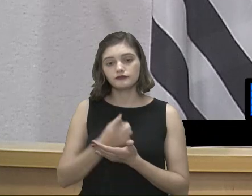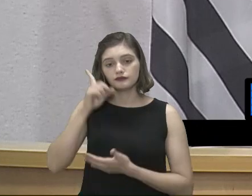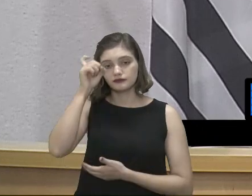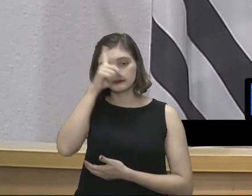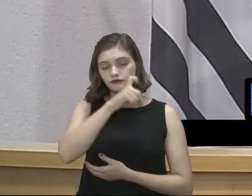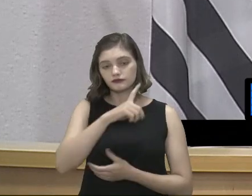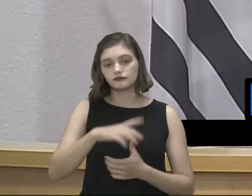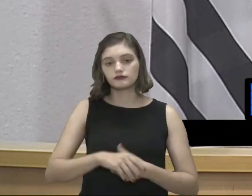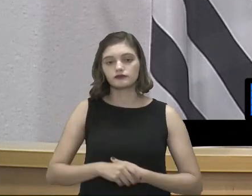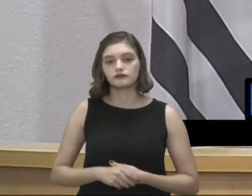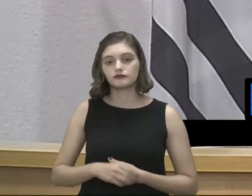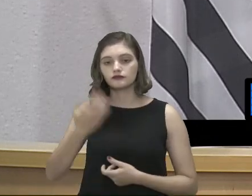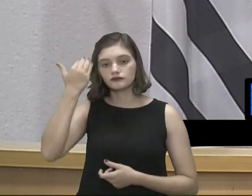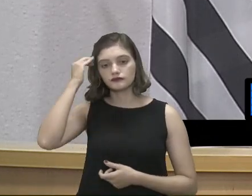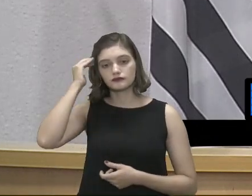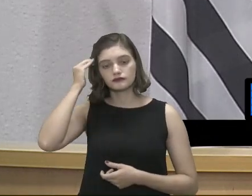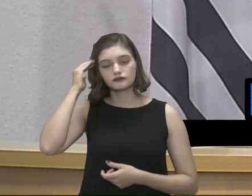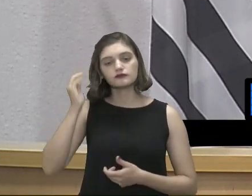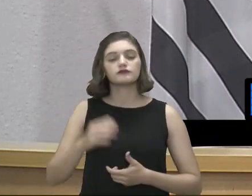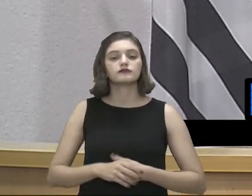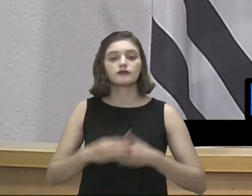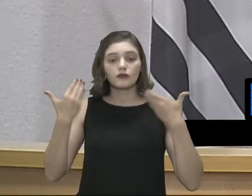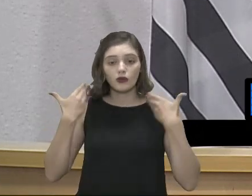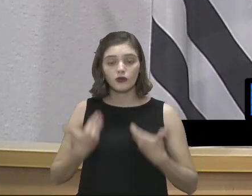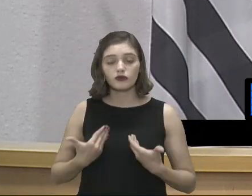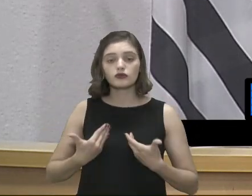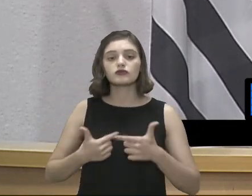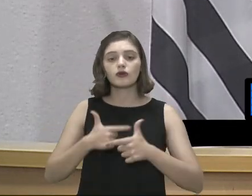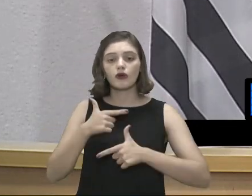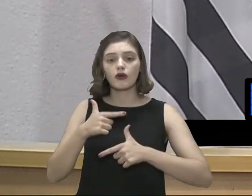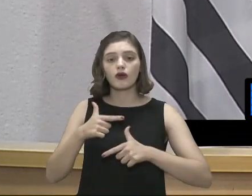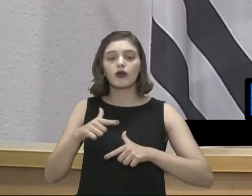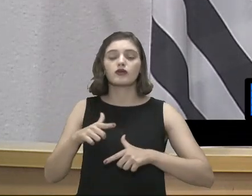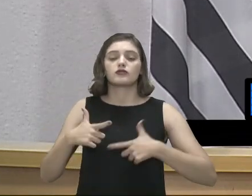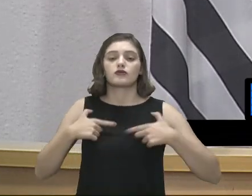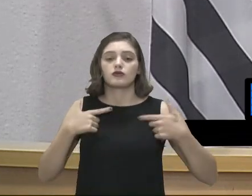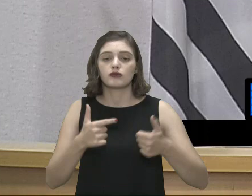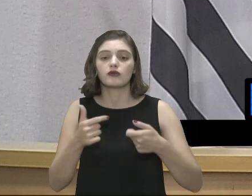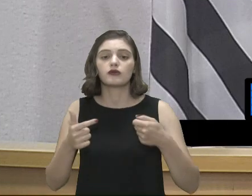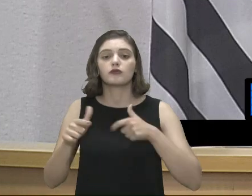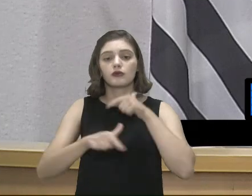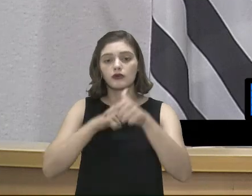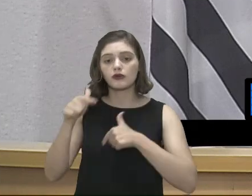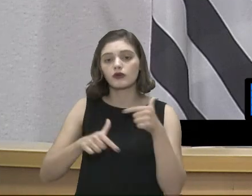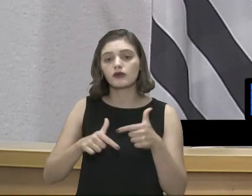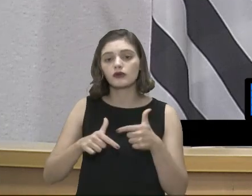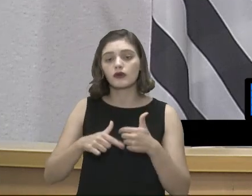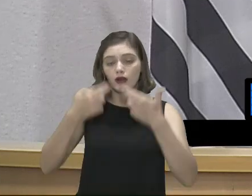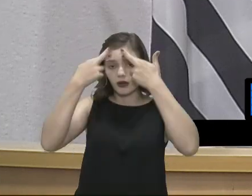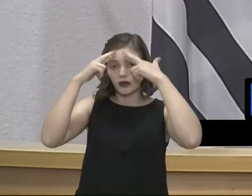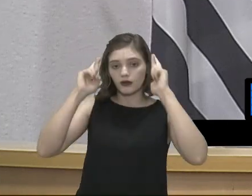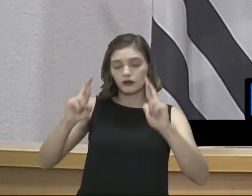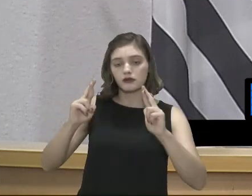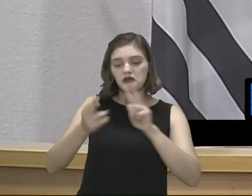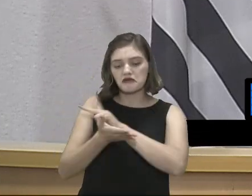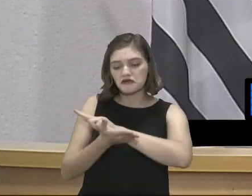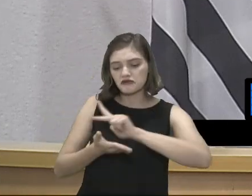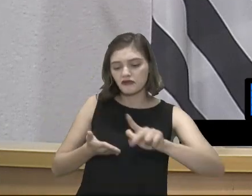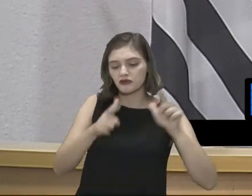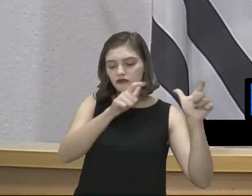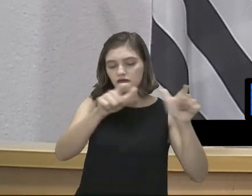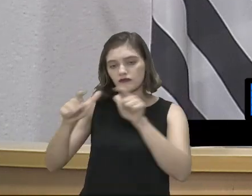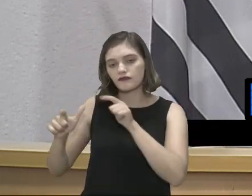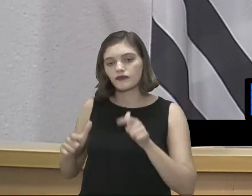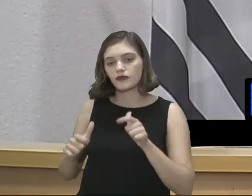difícil de entender que hoje eu estou lutando por emprego, hoje eu estou lutando para ser respeitada em vários lugares,